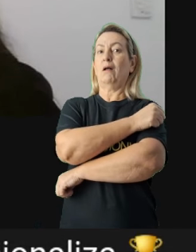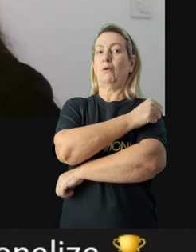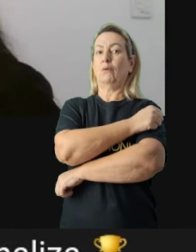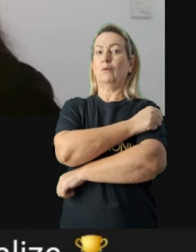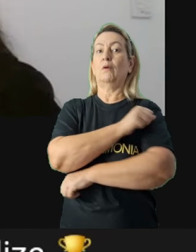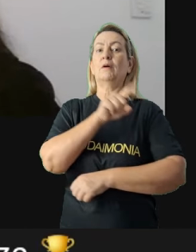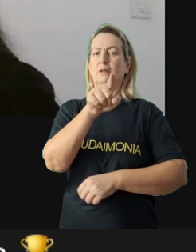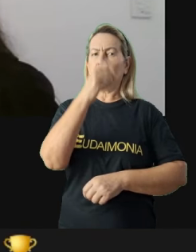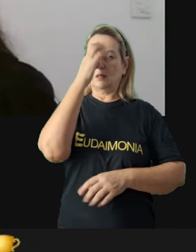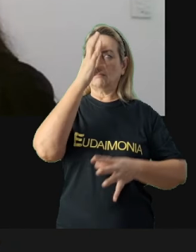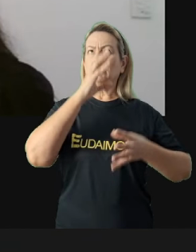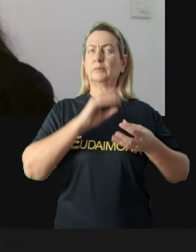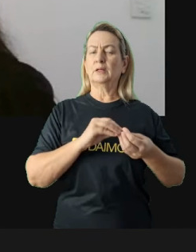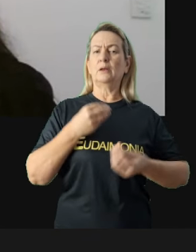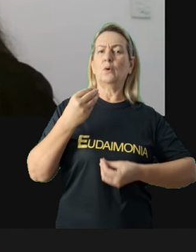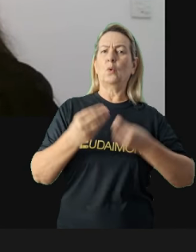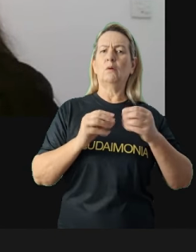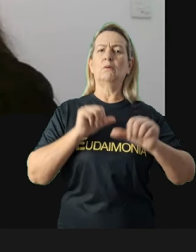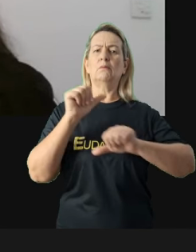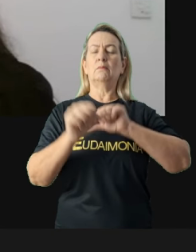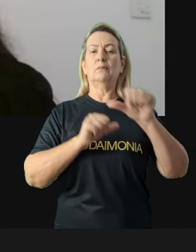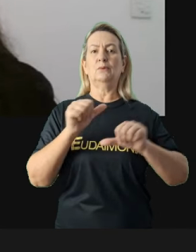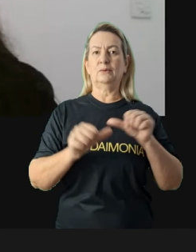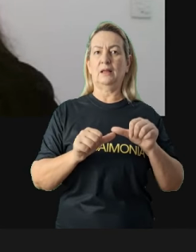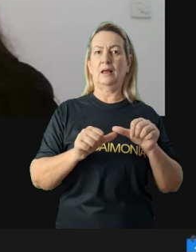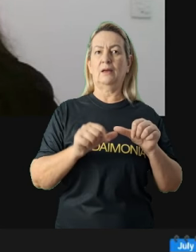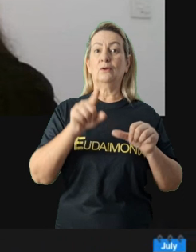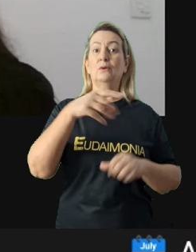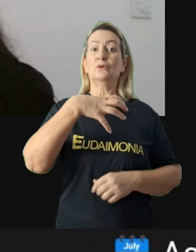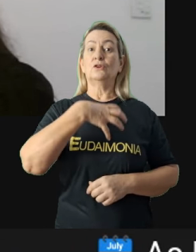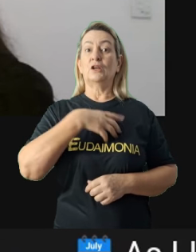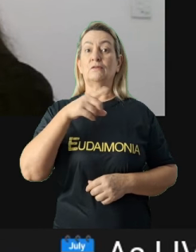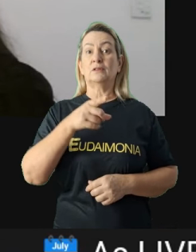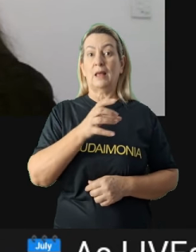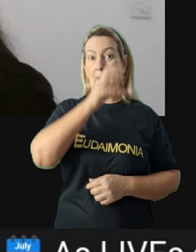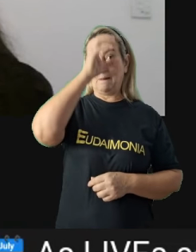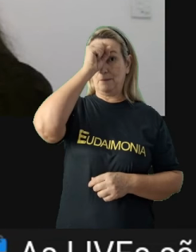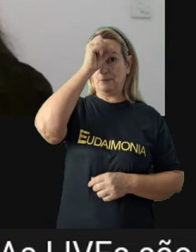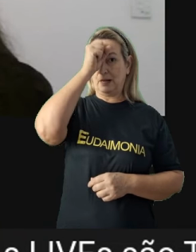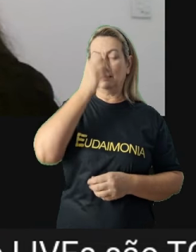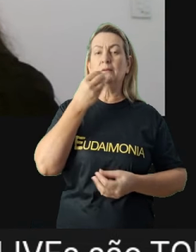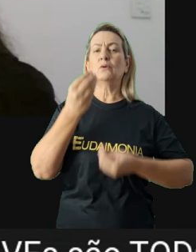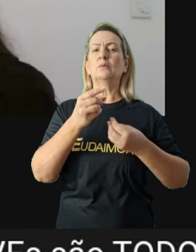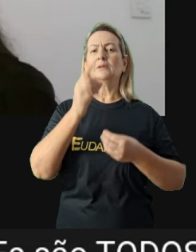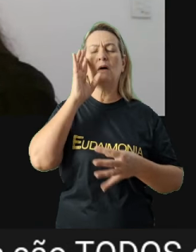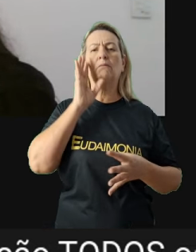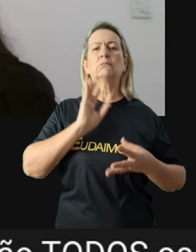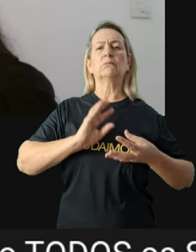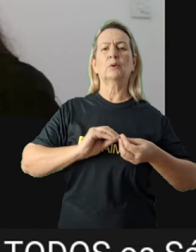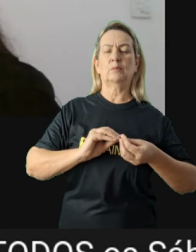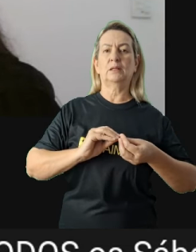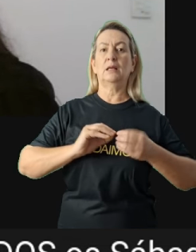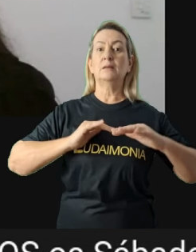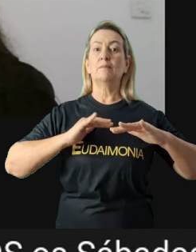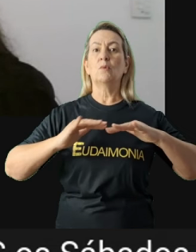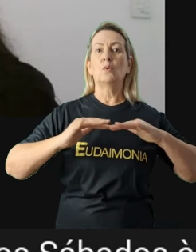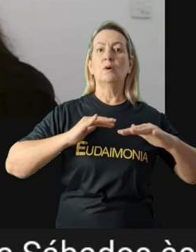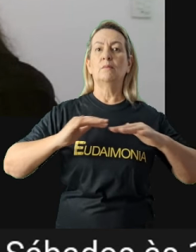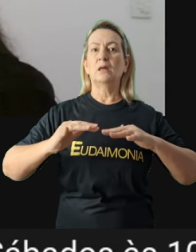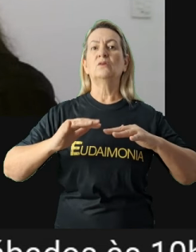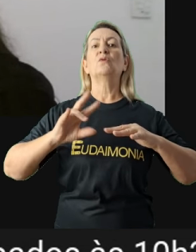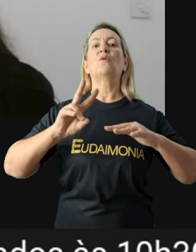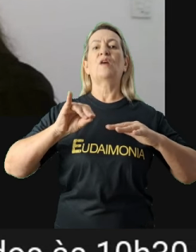sou professor, eu sou aluno. Sim, mas você precisa entender o que vai mexer, o que vai mudar na forma que você aprende, né? Como que você